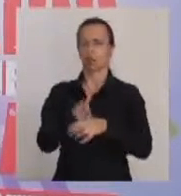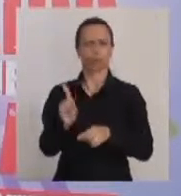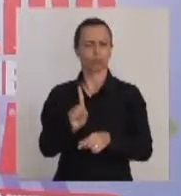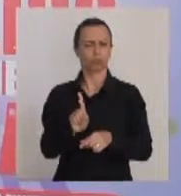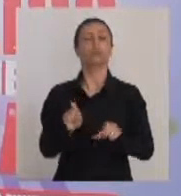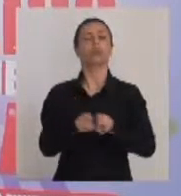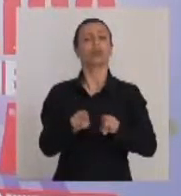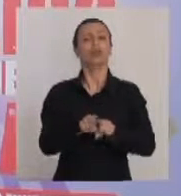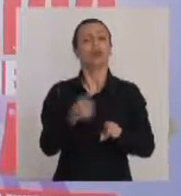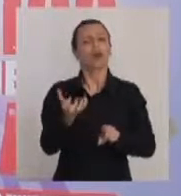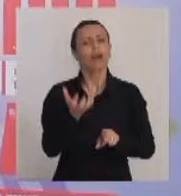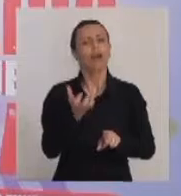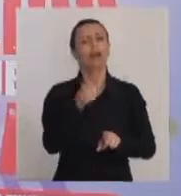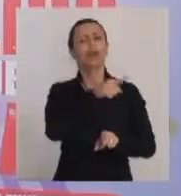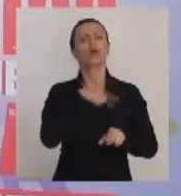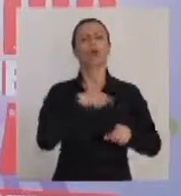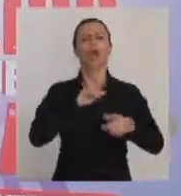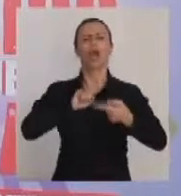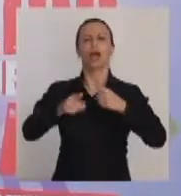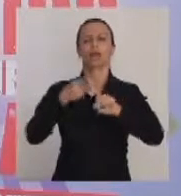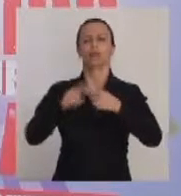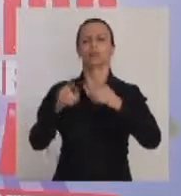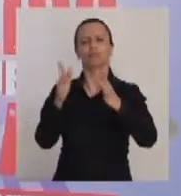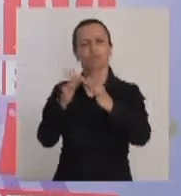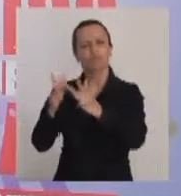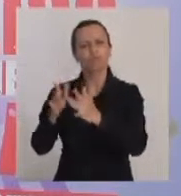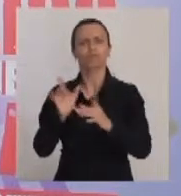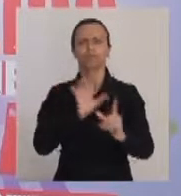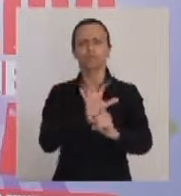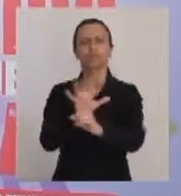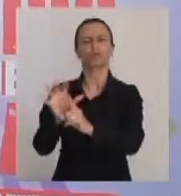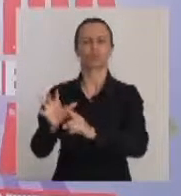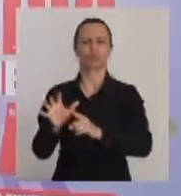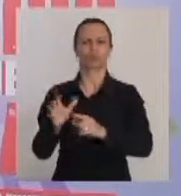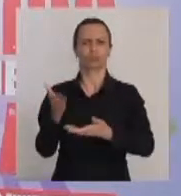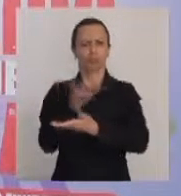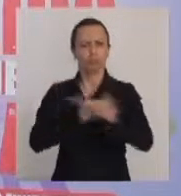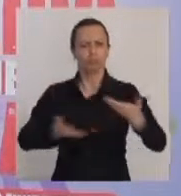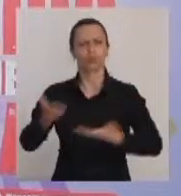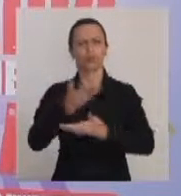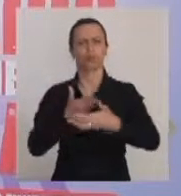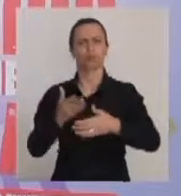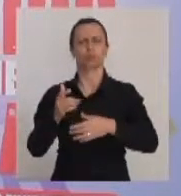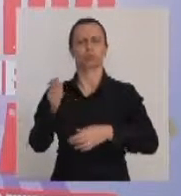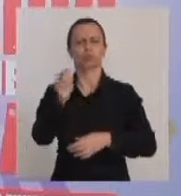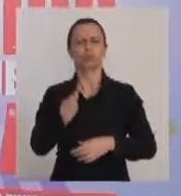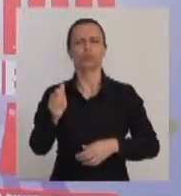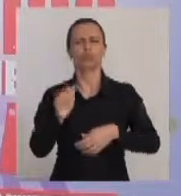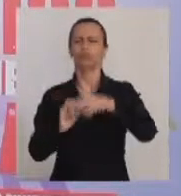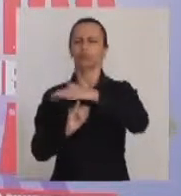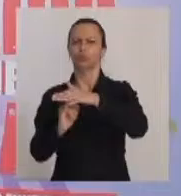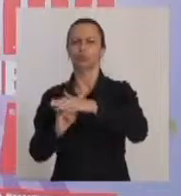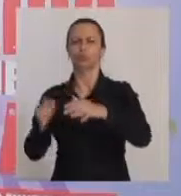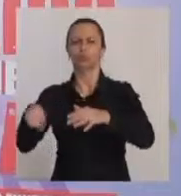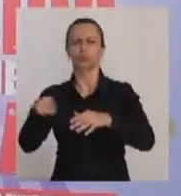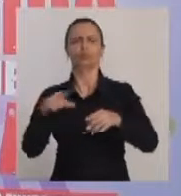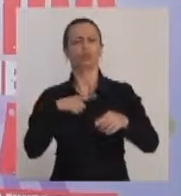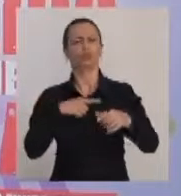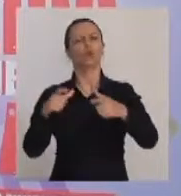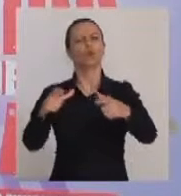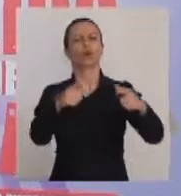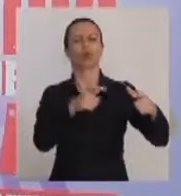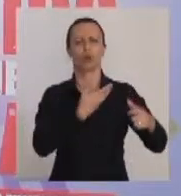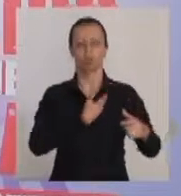órgão fiscalizador, mas também como articulador dessa ligação entre as entidades,